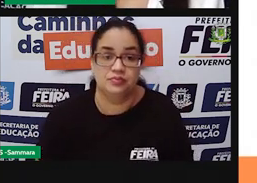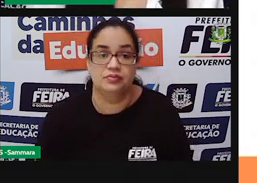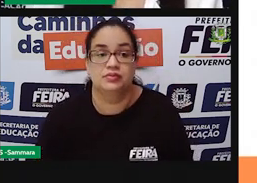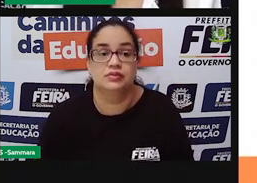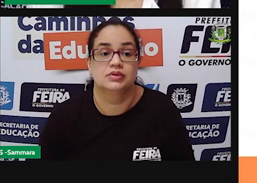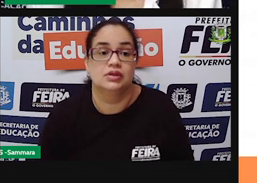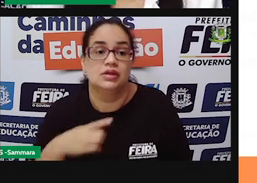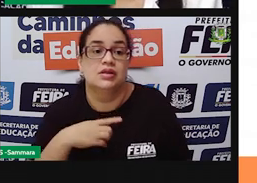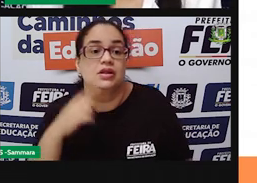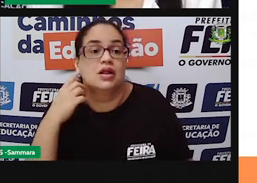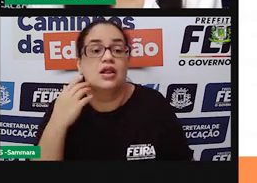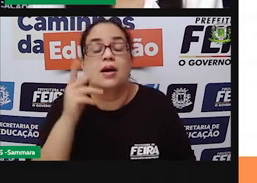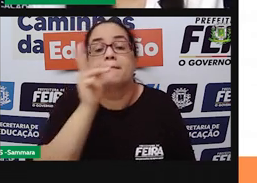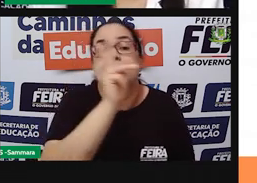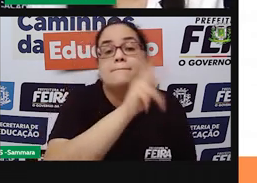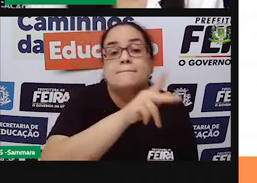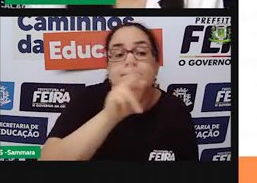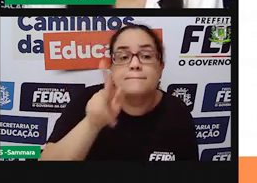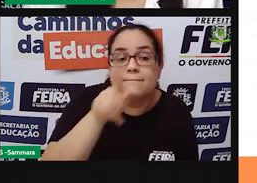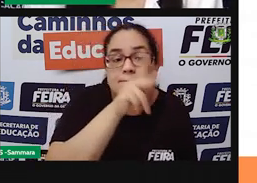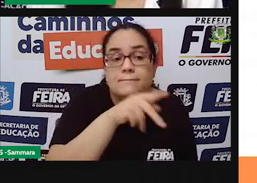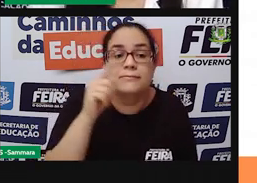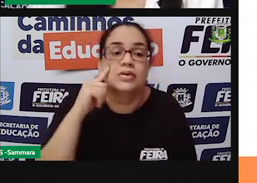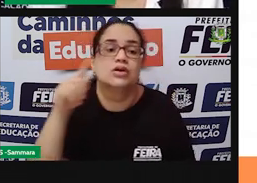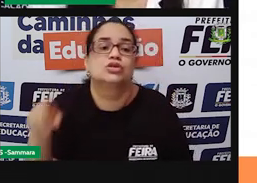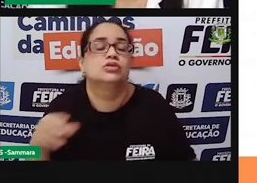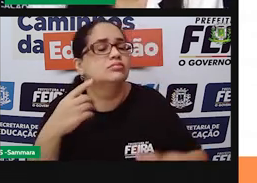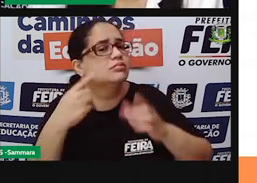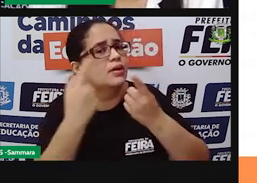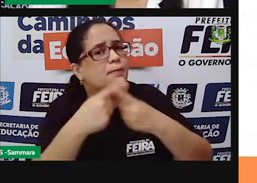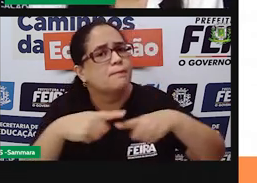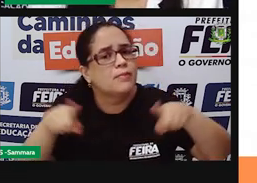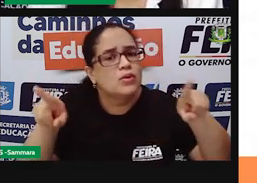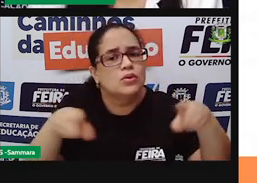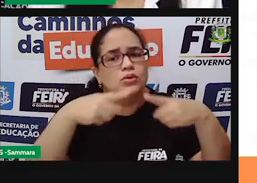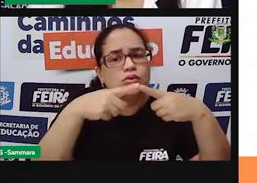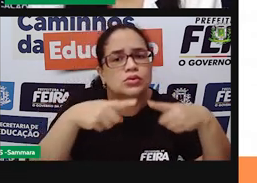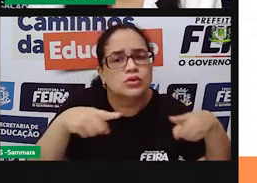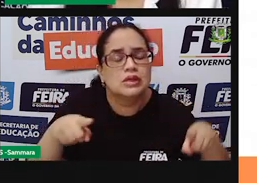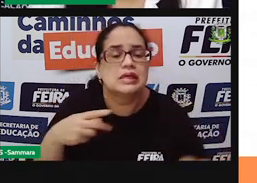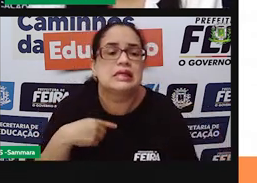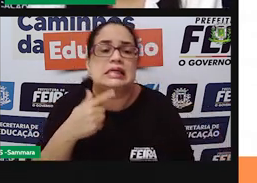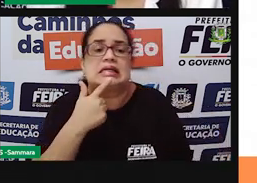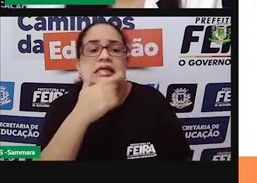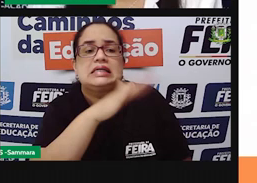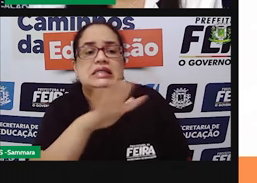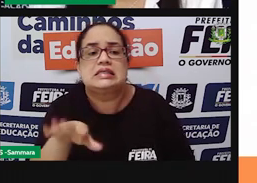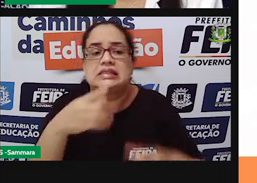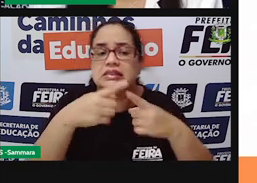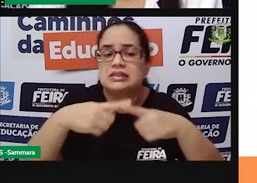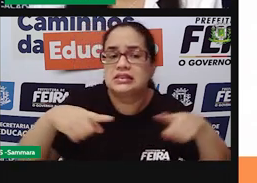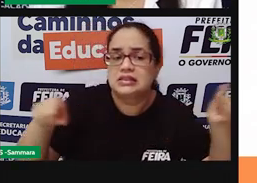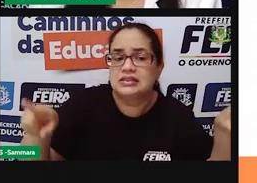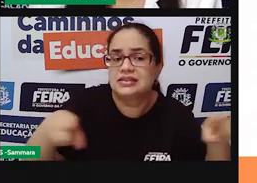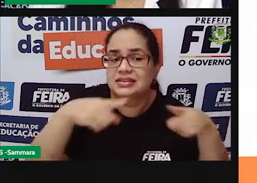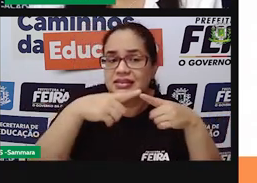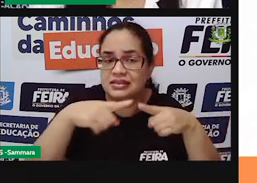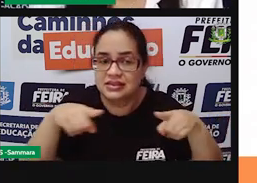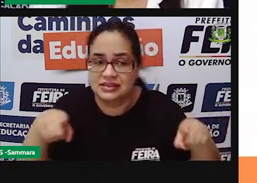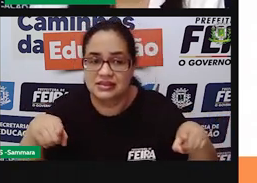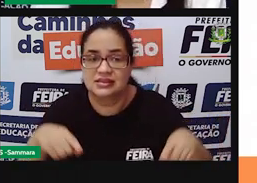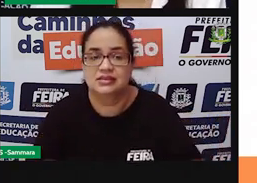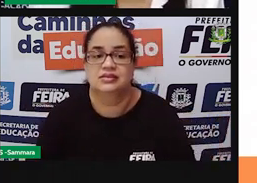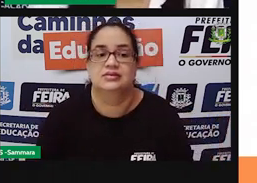Para iniciar, a Pró colocou a imagem aí deste coral, né? De um coro, crianças cantando. Quem canta seus